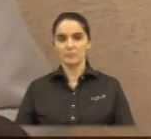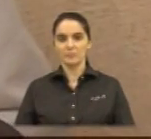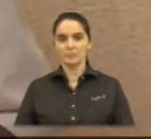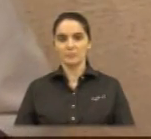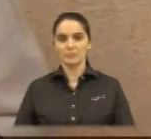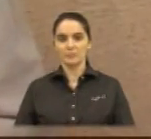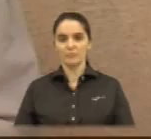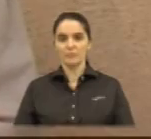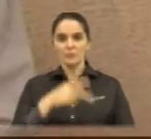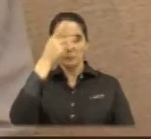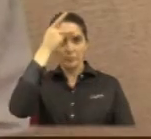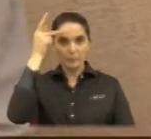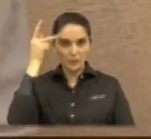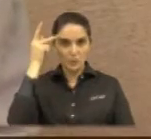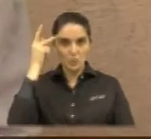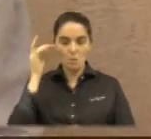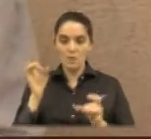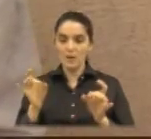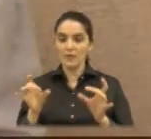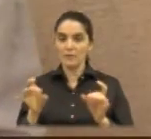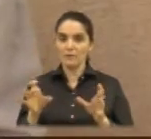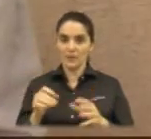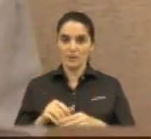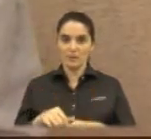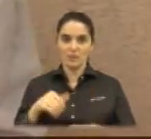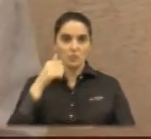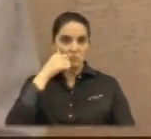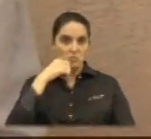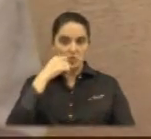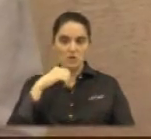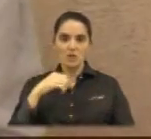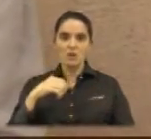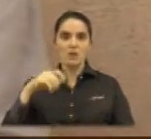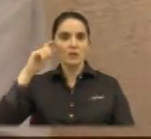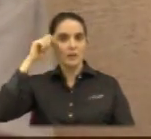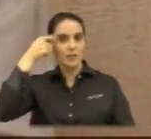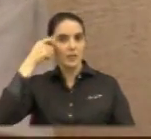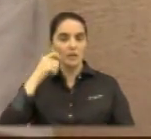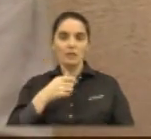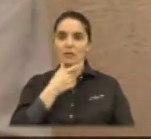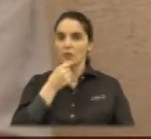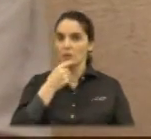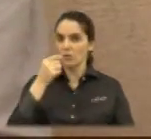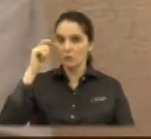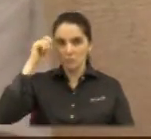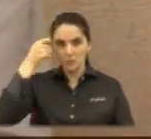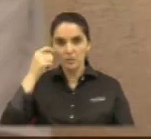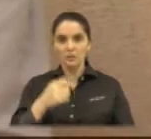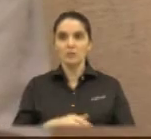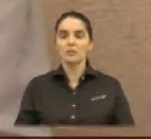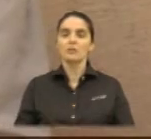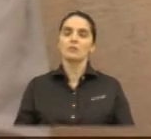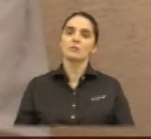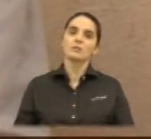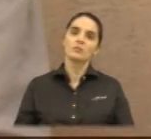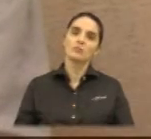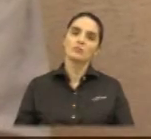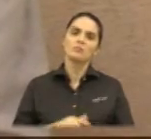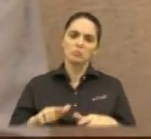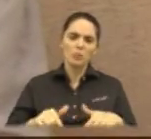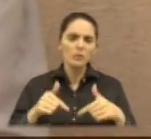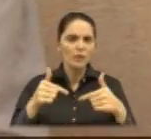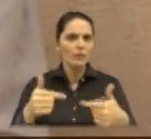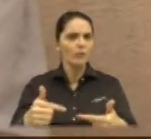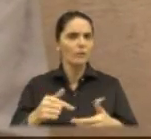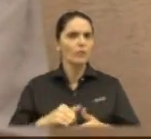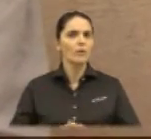vendedoras negras no comércio de Limeira é fruto da nossa luta, né? Da luta